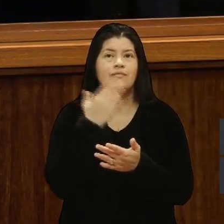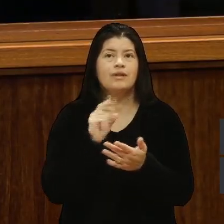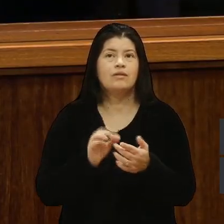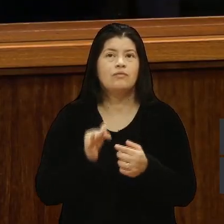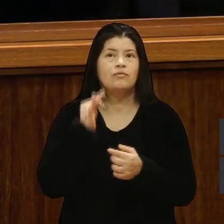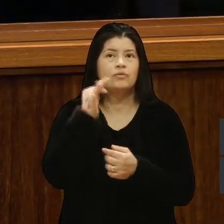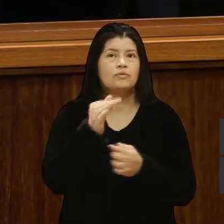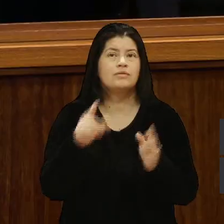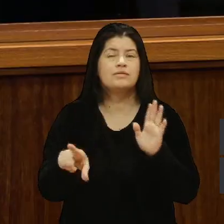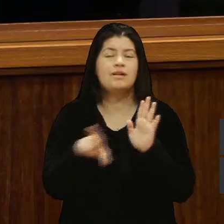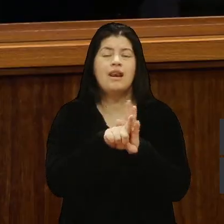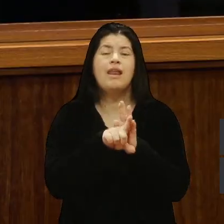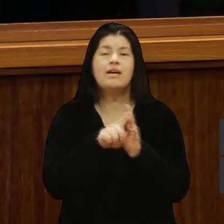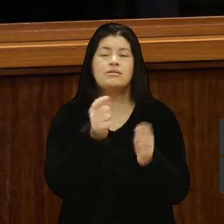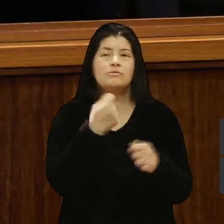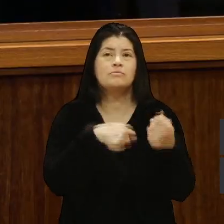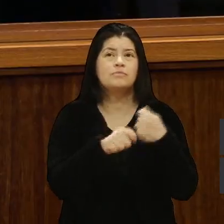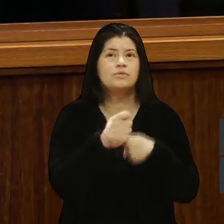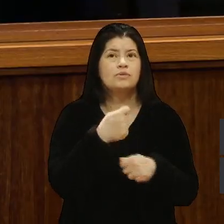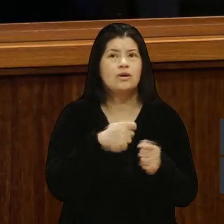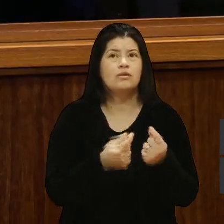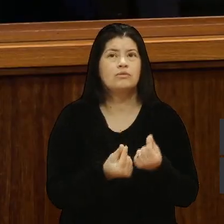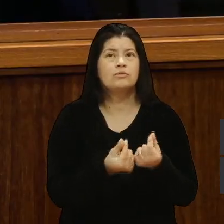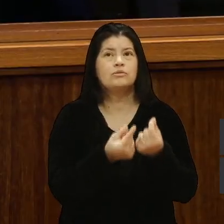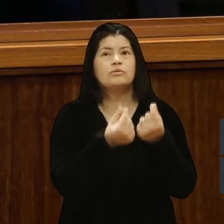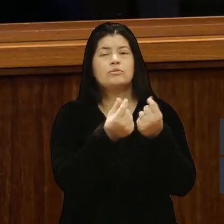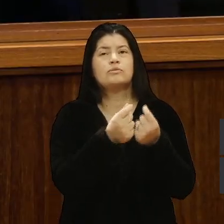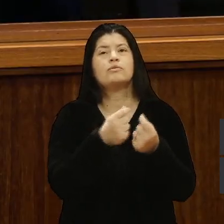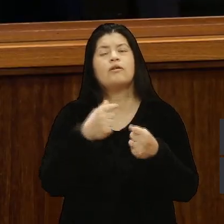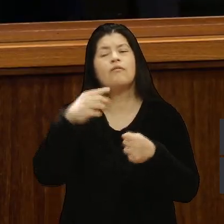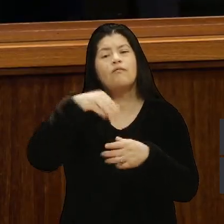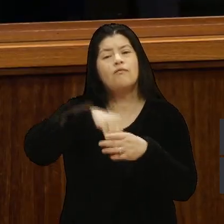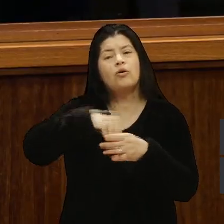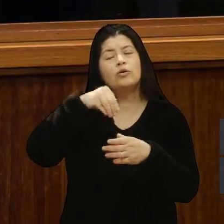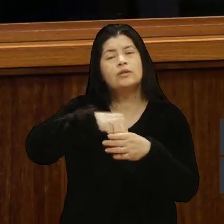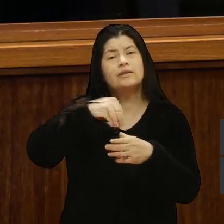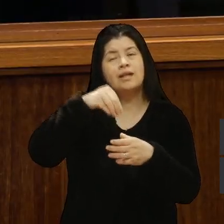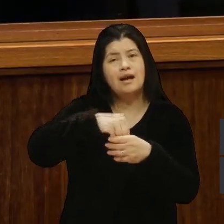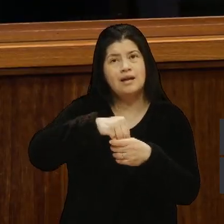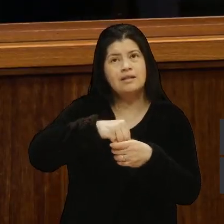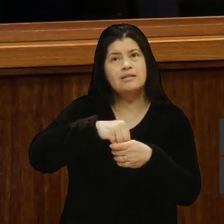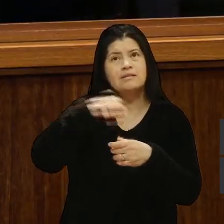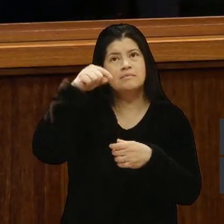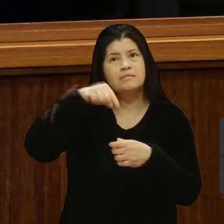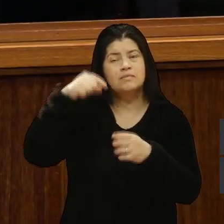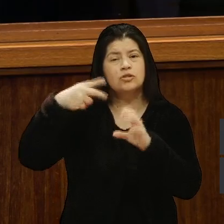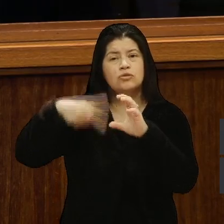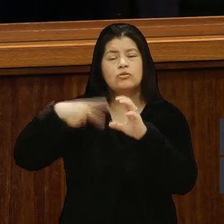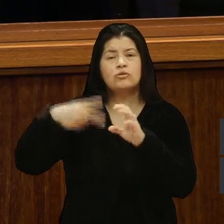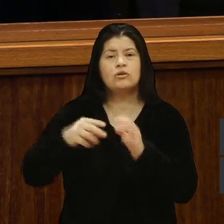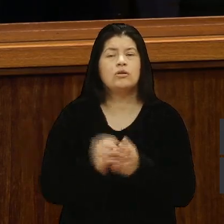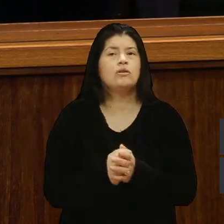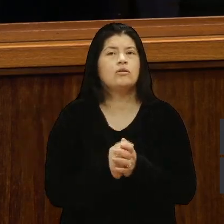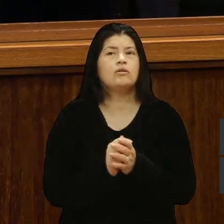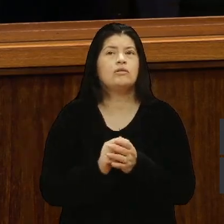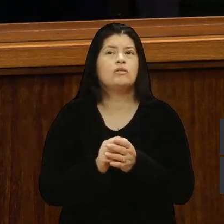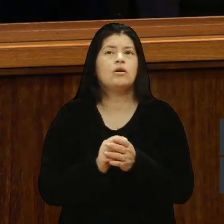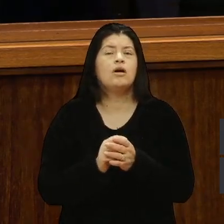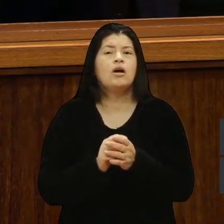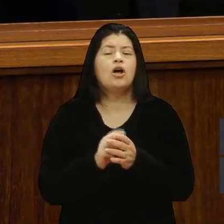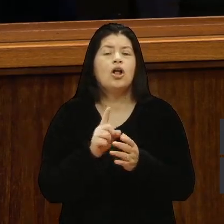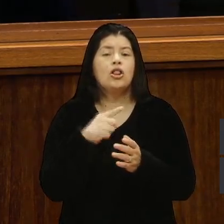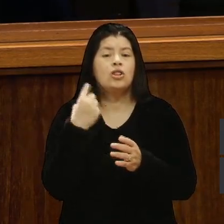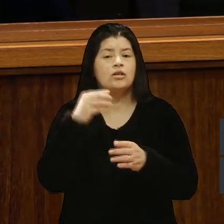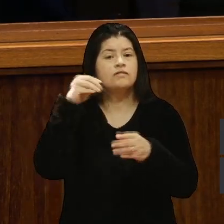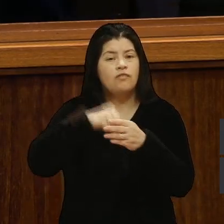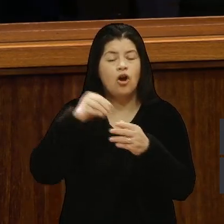nas leis orçamentárias do município votadas por essa casa. Então, nós votaremos contra a institucionalidade e